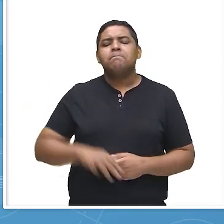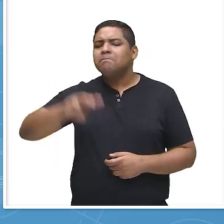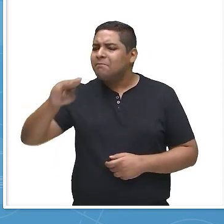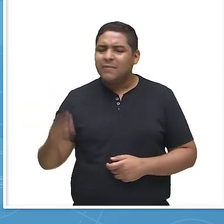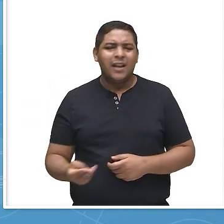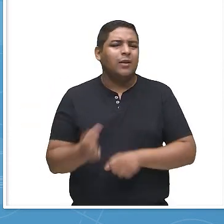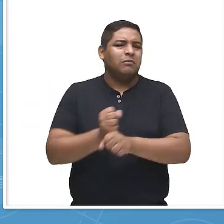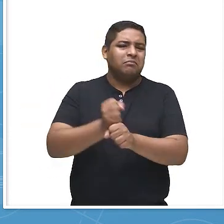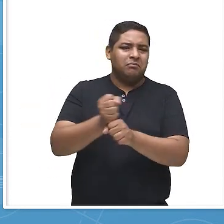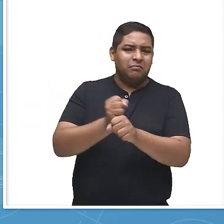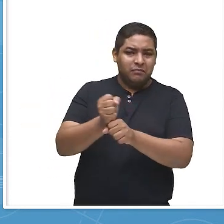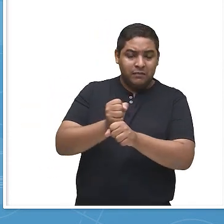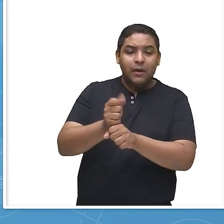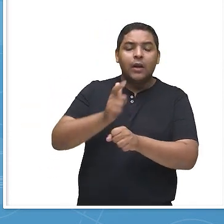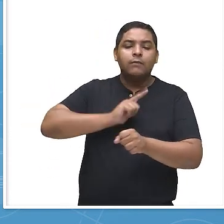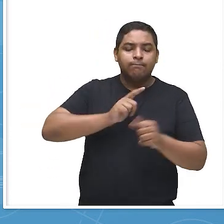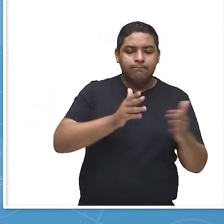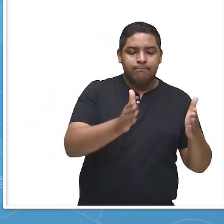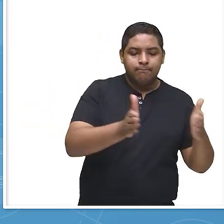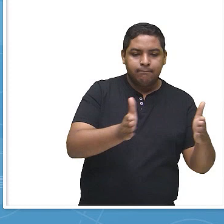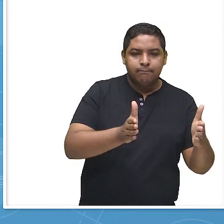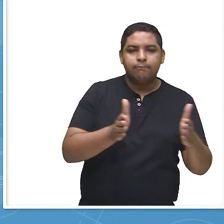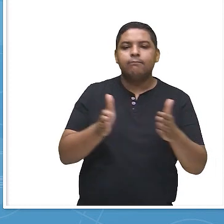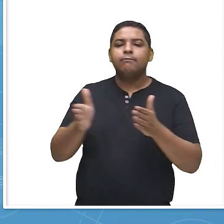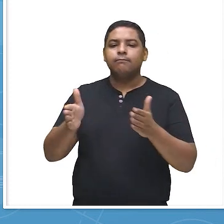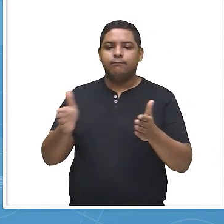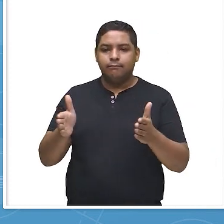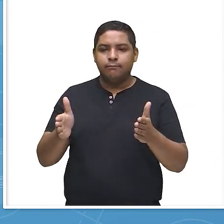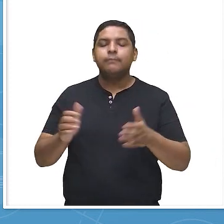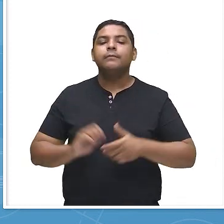períodos. O período